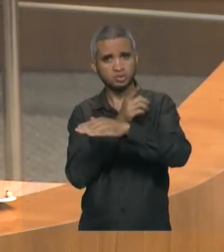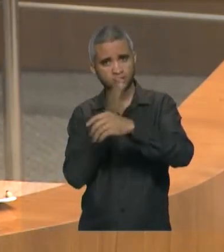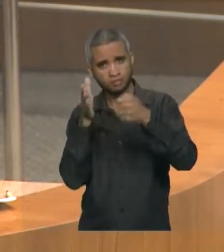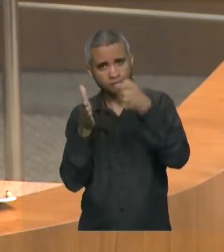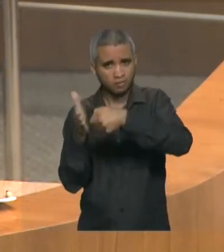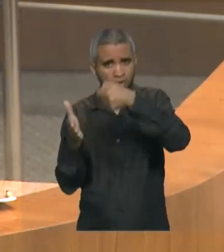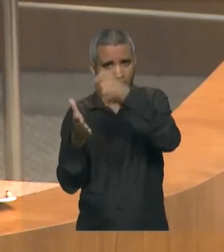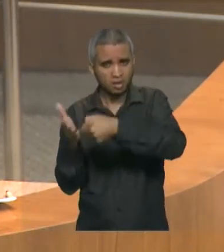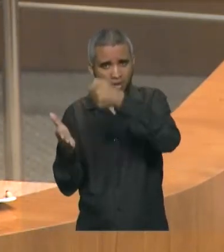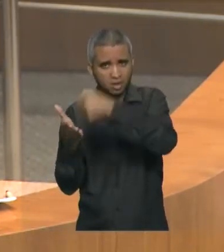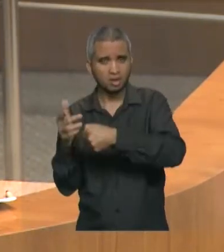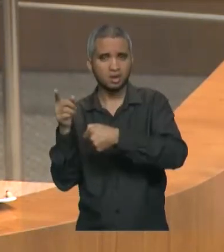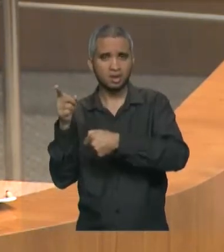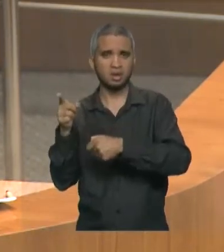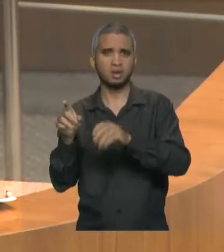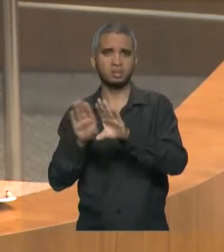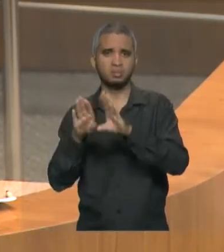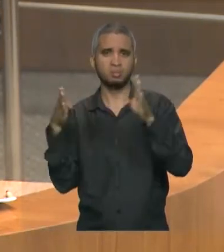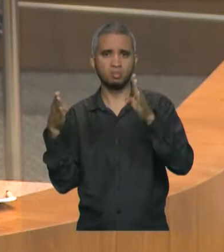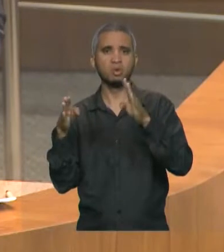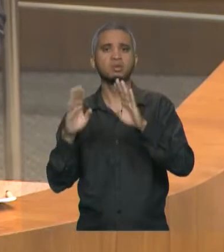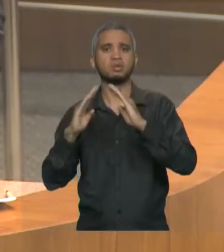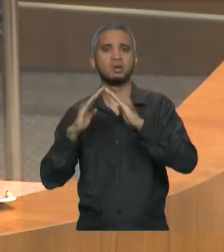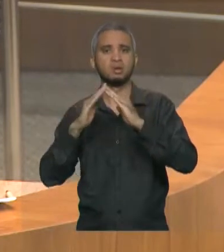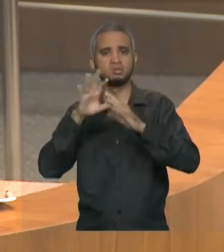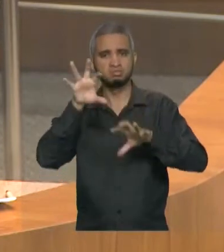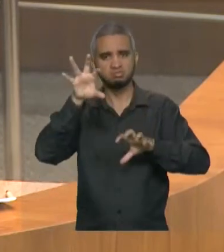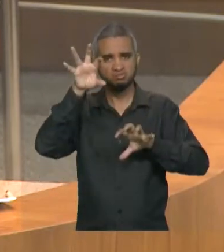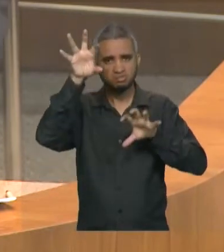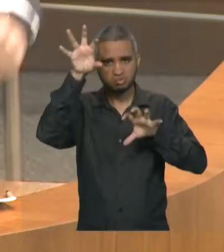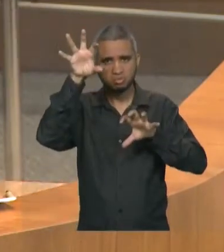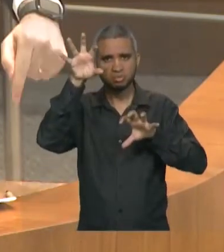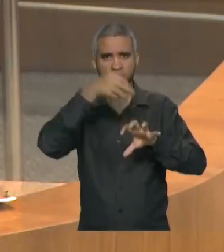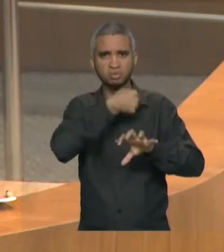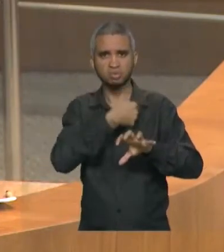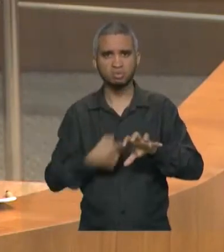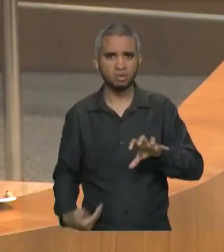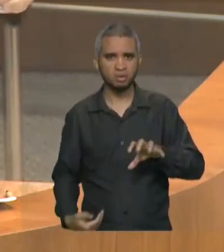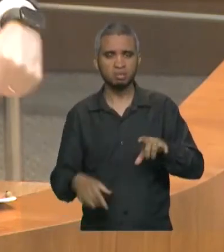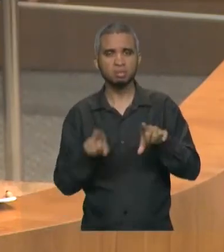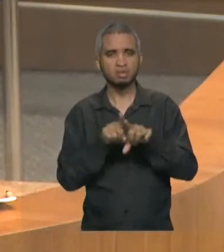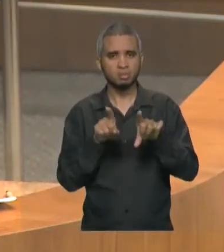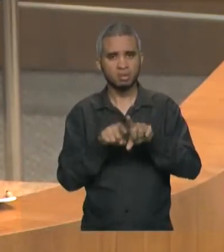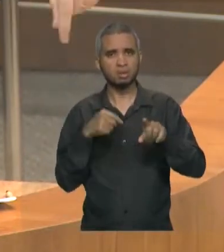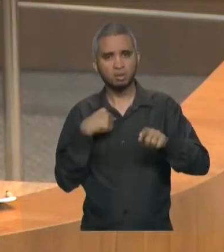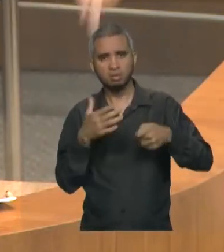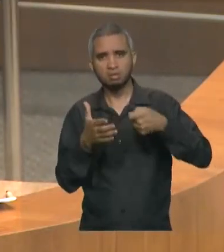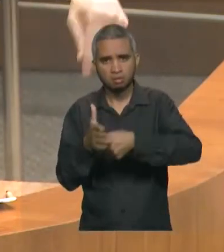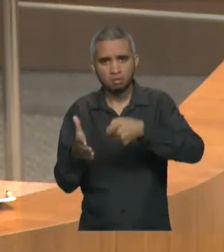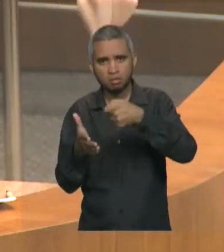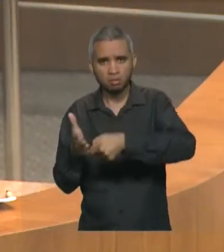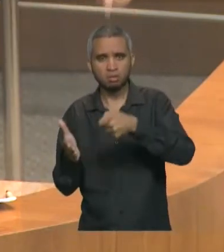porta das secretarias, para que o governador Flávio Dino faça